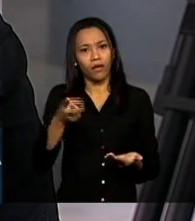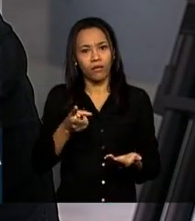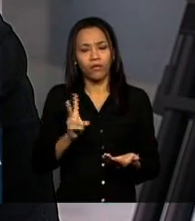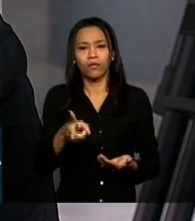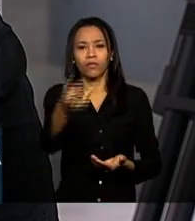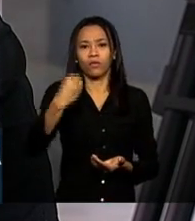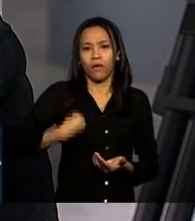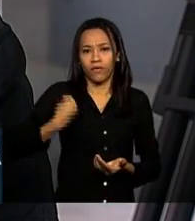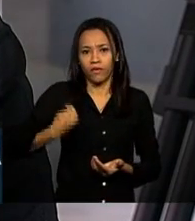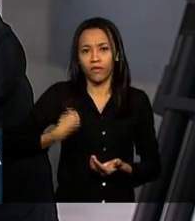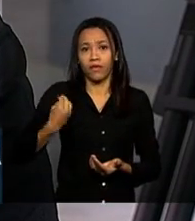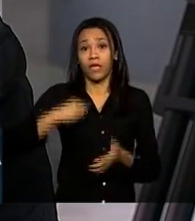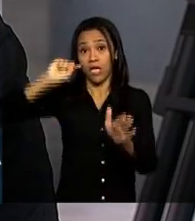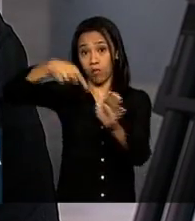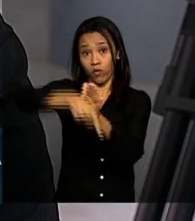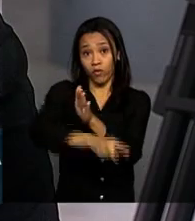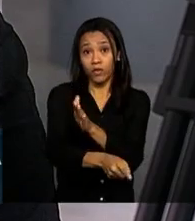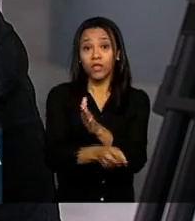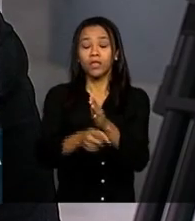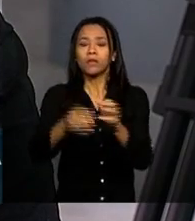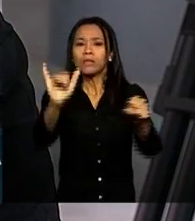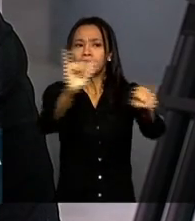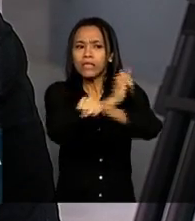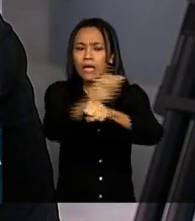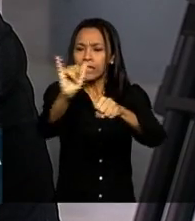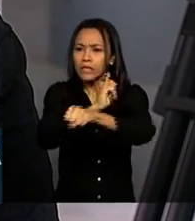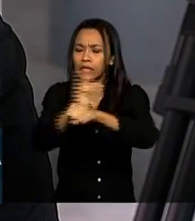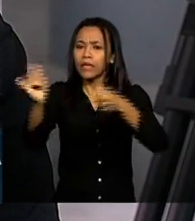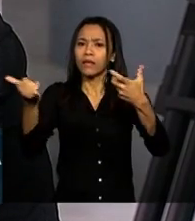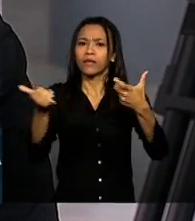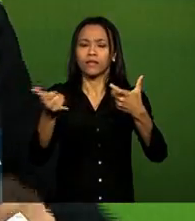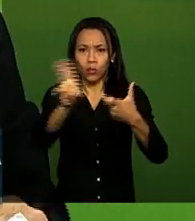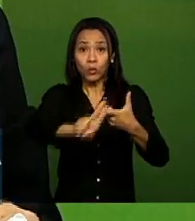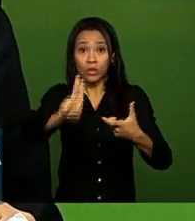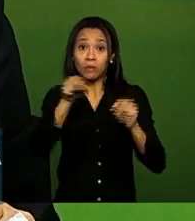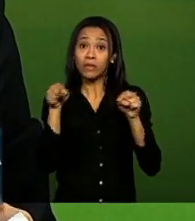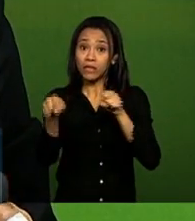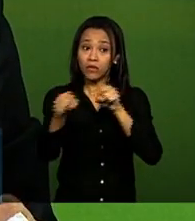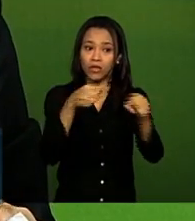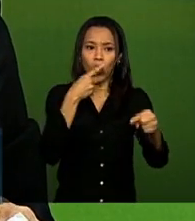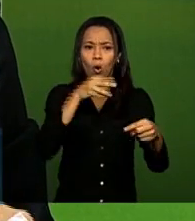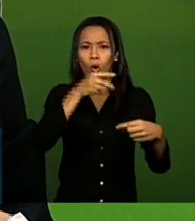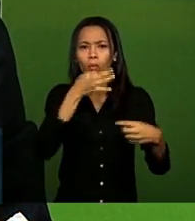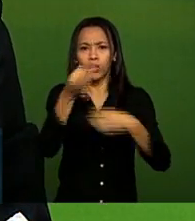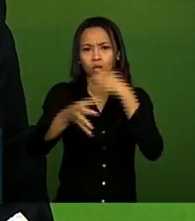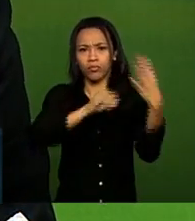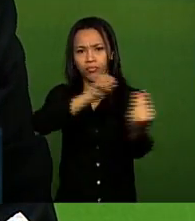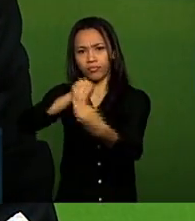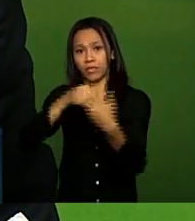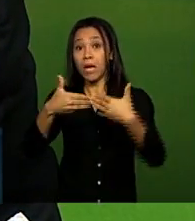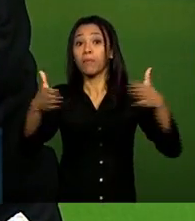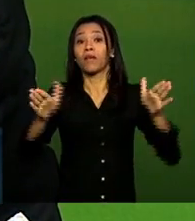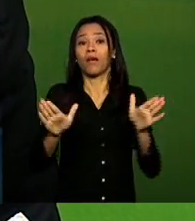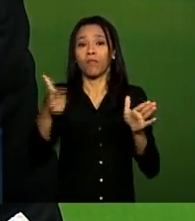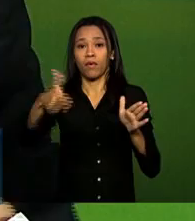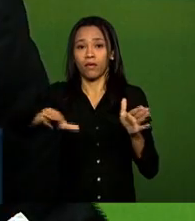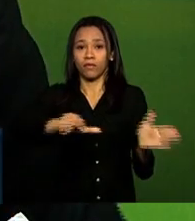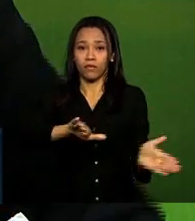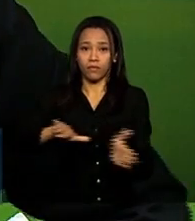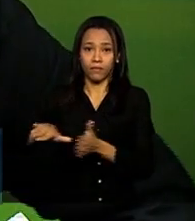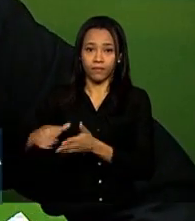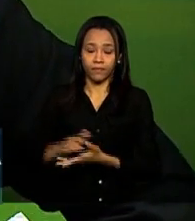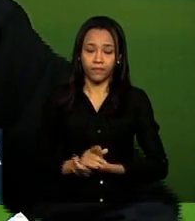aprofundando todos esses mecanismos espaços de diálogo de construção de opinião pública Bom dia